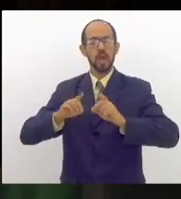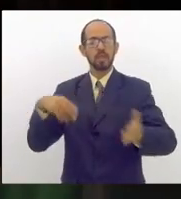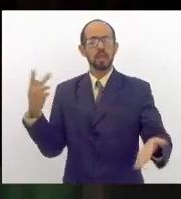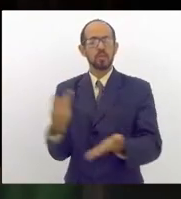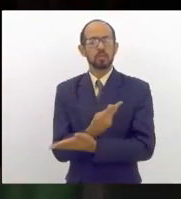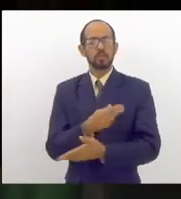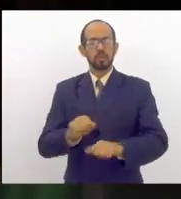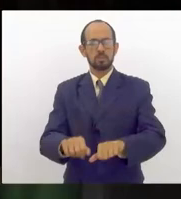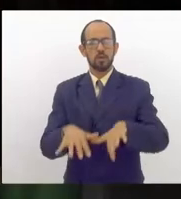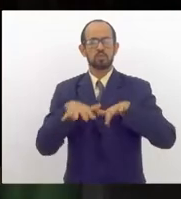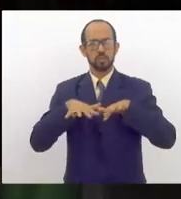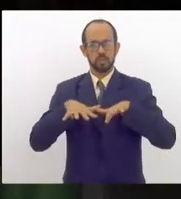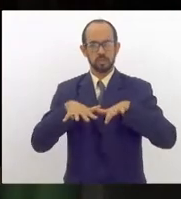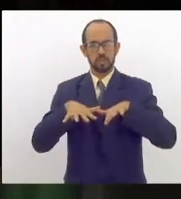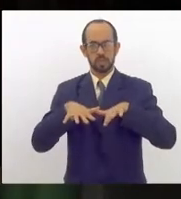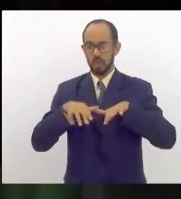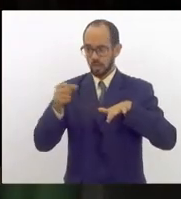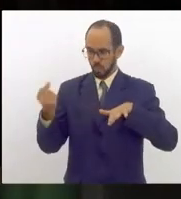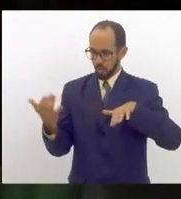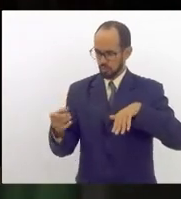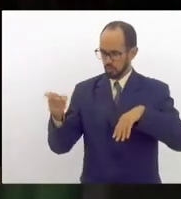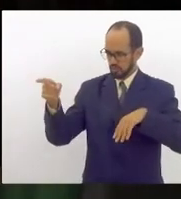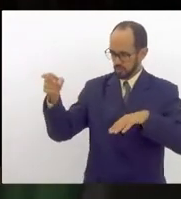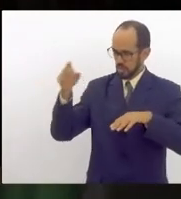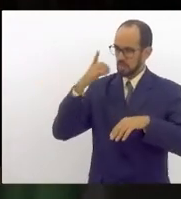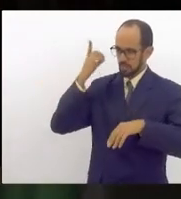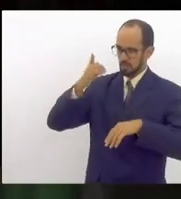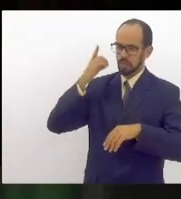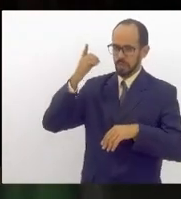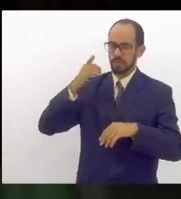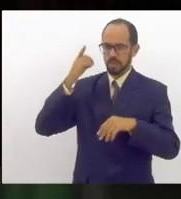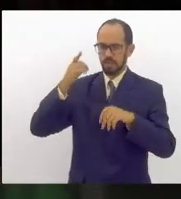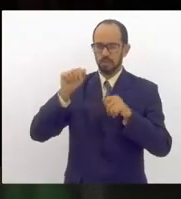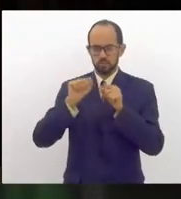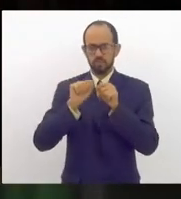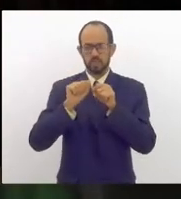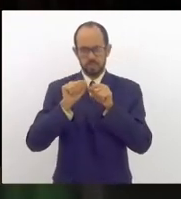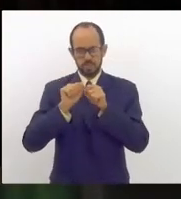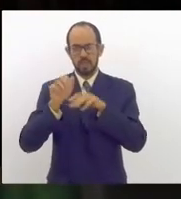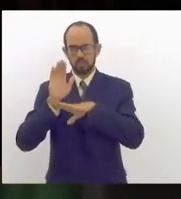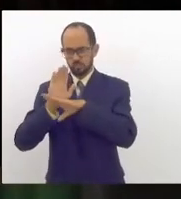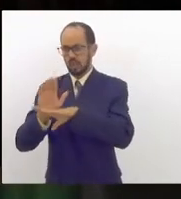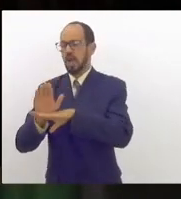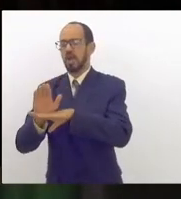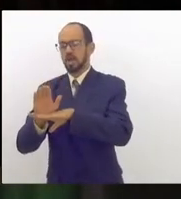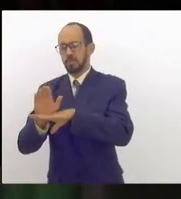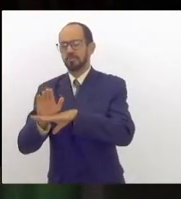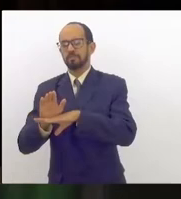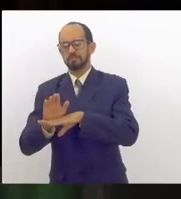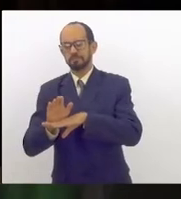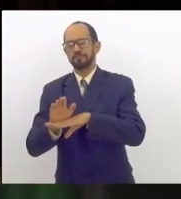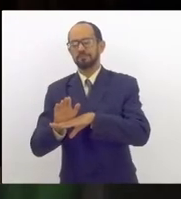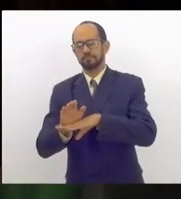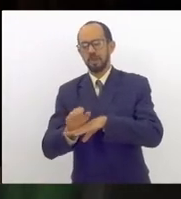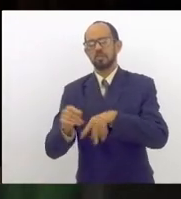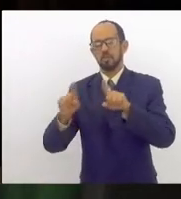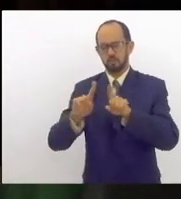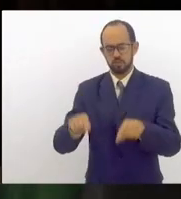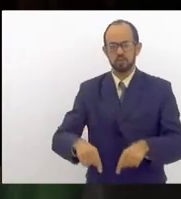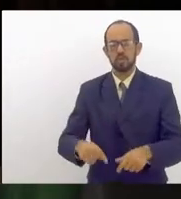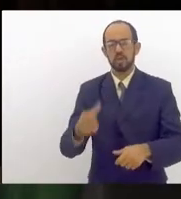e nessa audiência que você deputada ajudou para que o trabalhador e pudesse ter voz